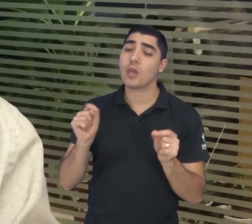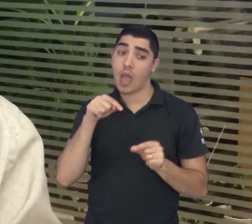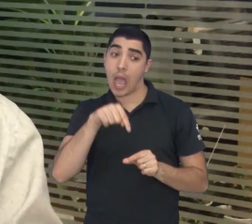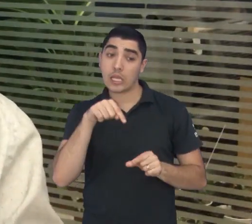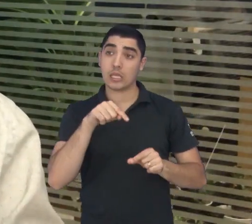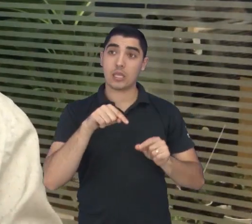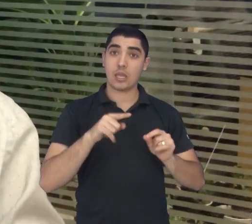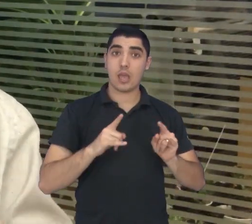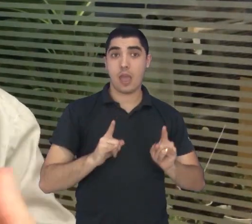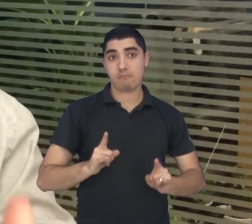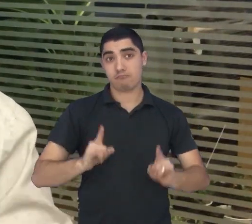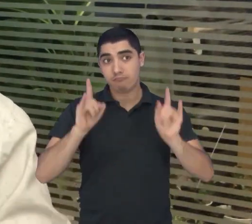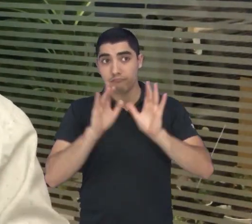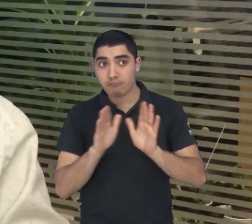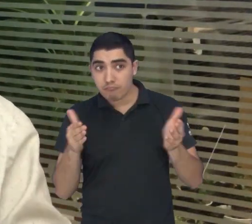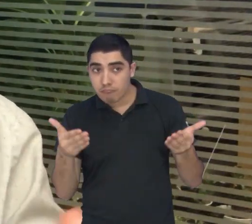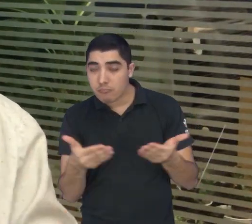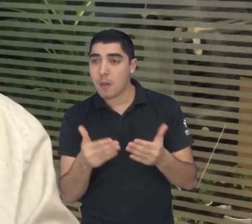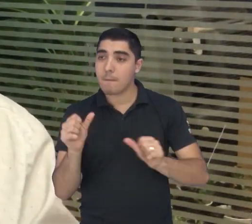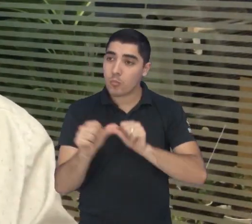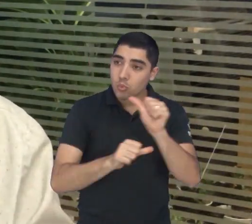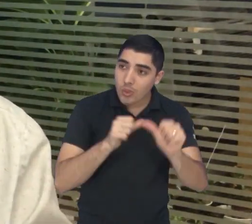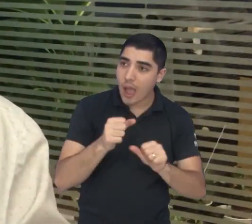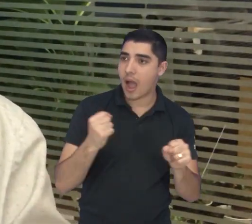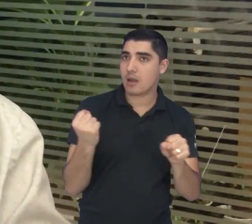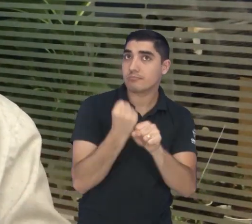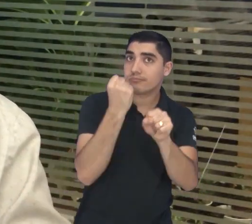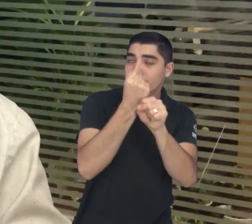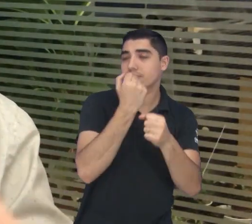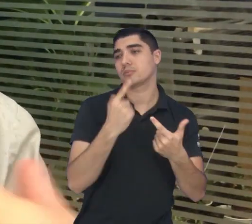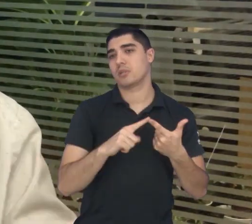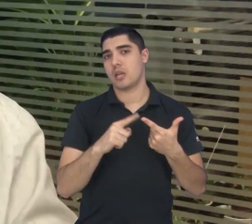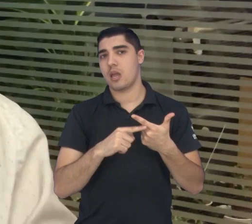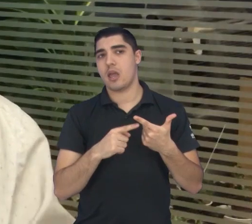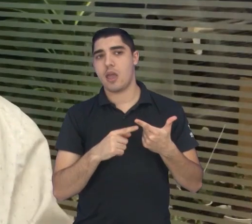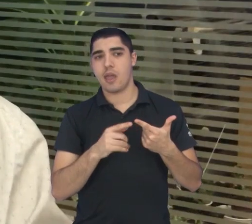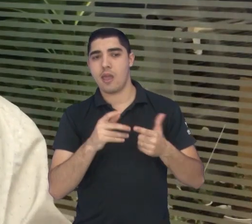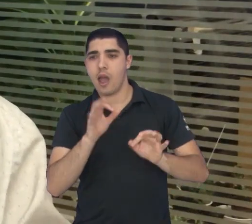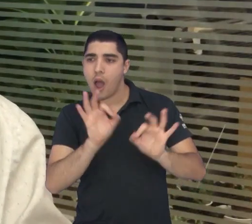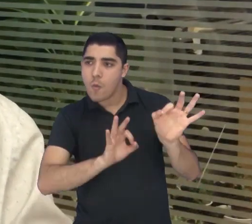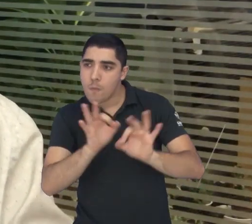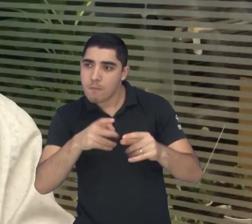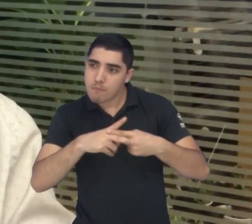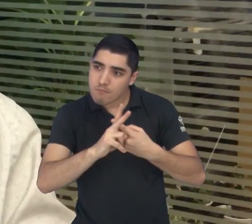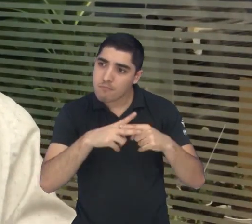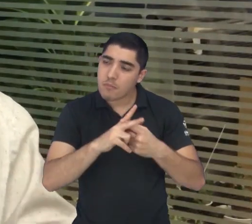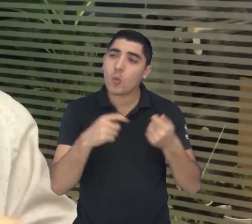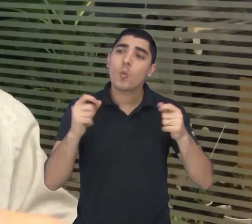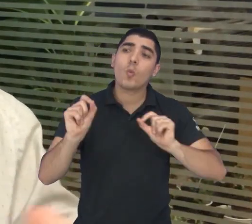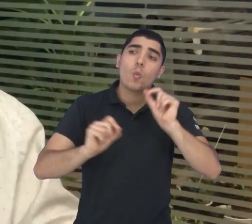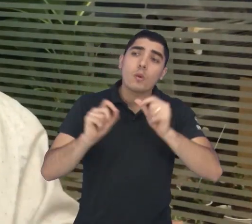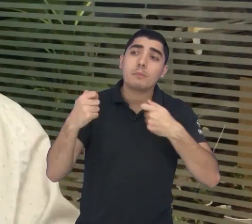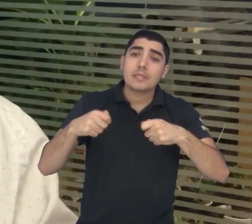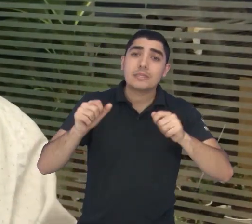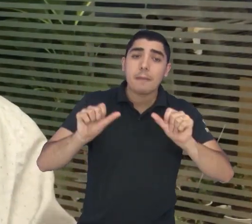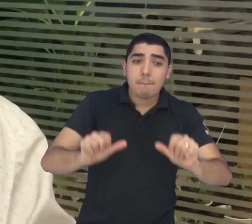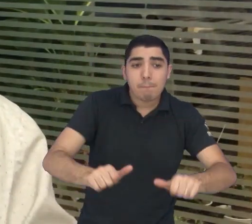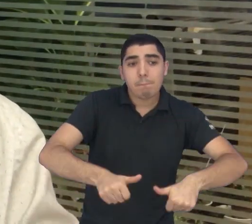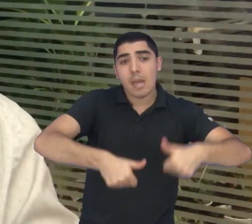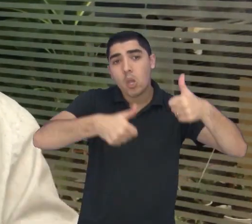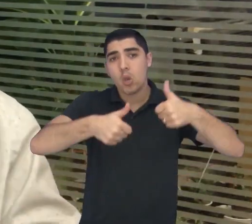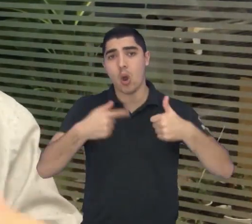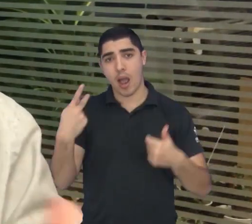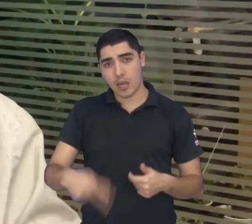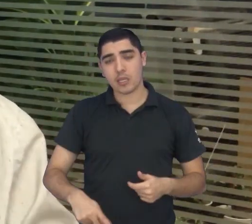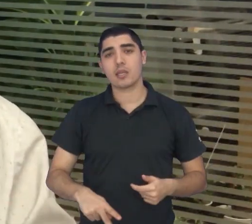investimento, obras, benfeitorias, o que precisa ser melhorado ali na questão da manutenção do